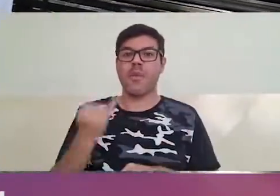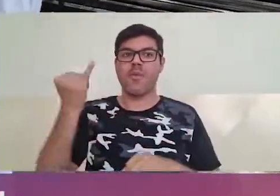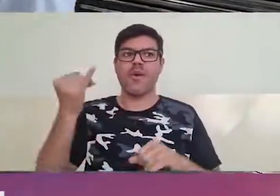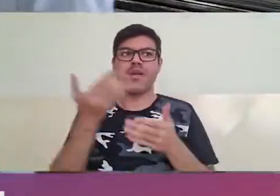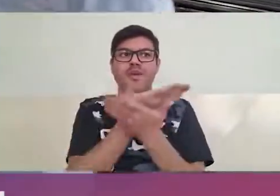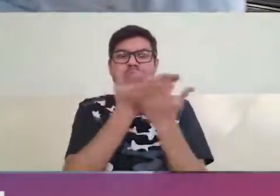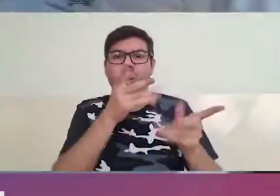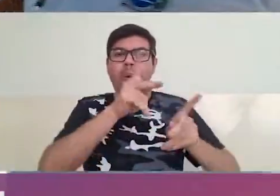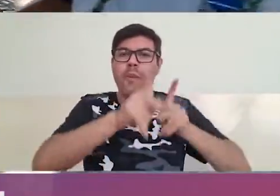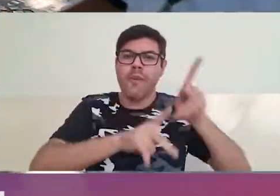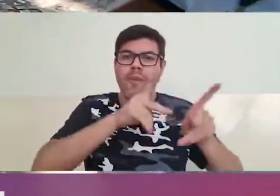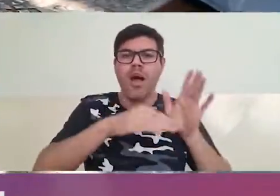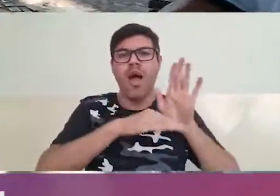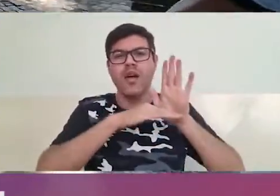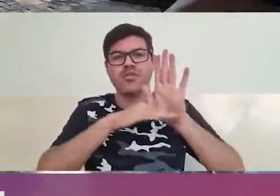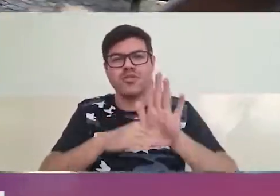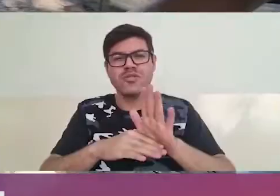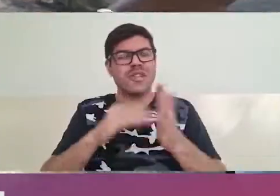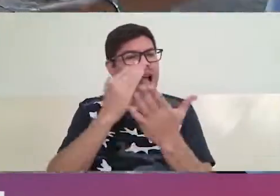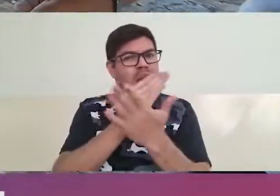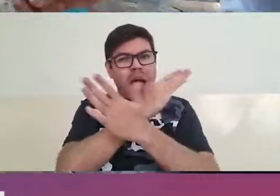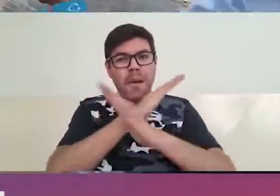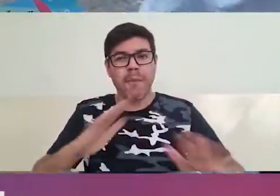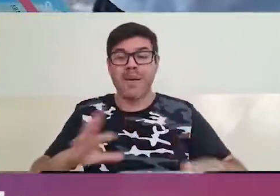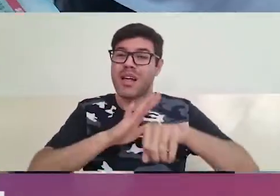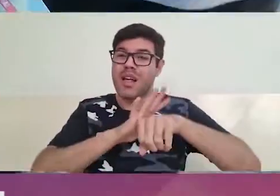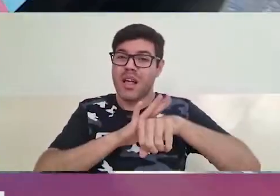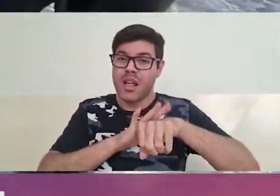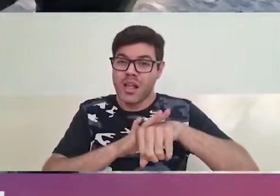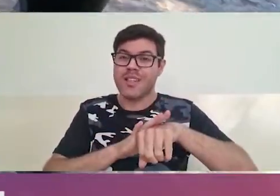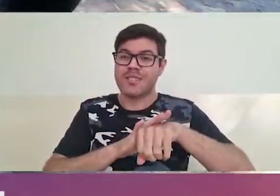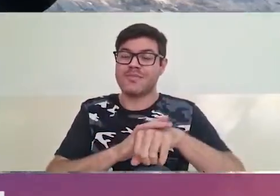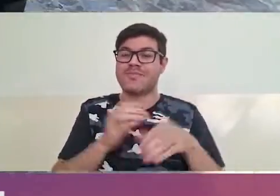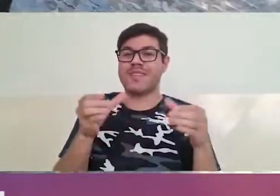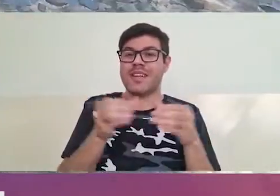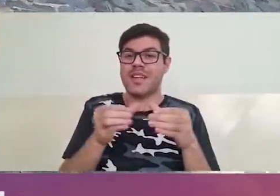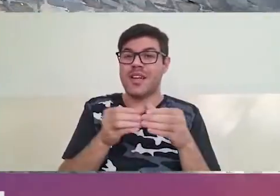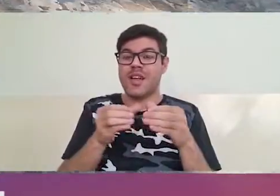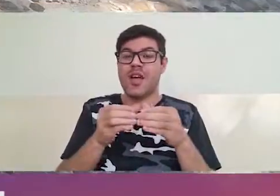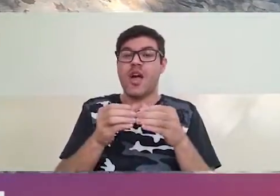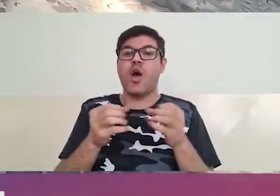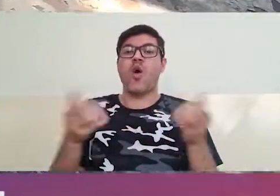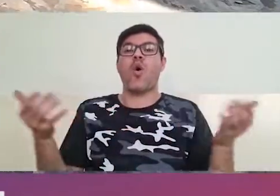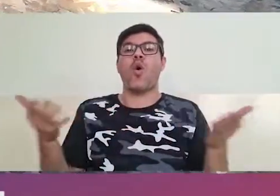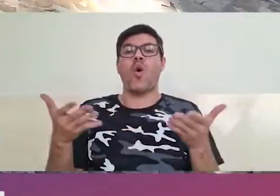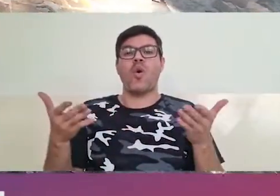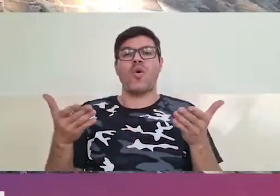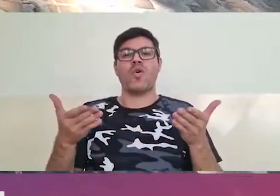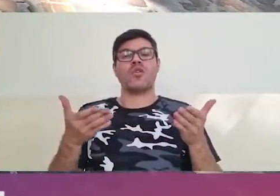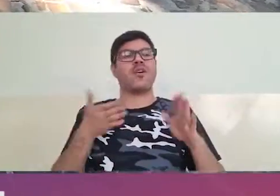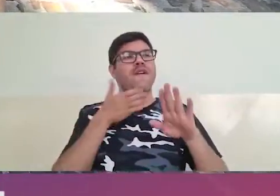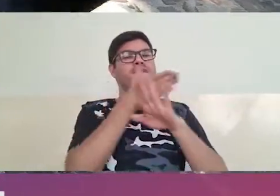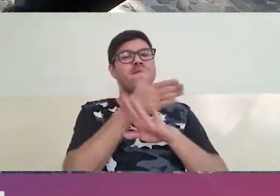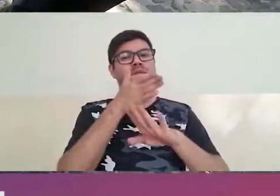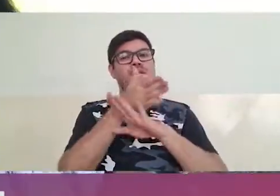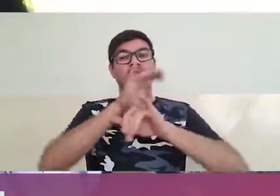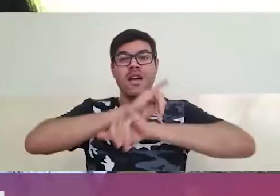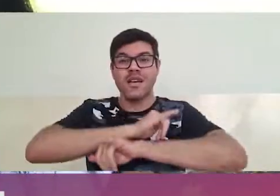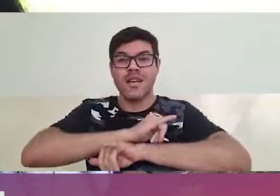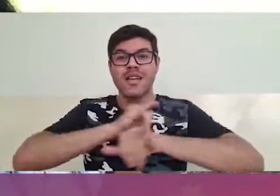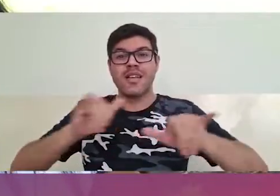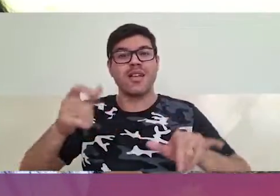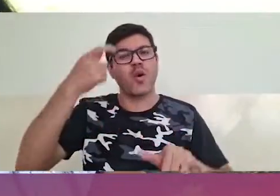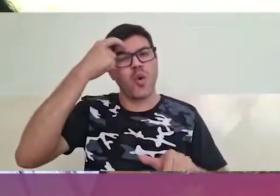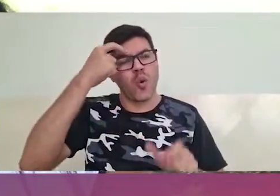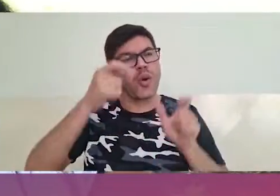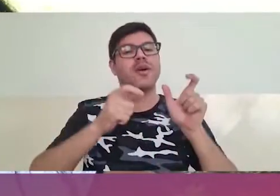a importância da população no combate à dengue, equipes do controle de endemias realizaram ações de conscientização.